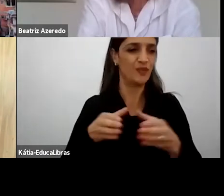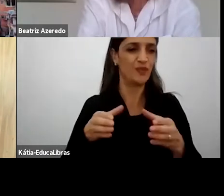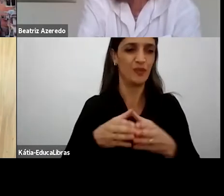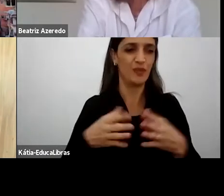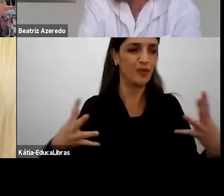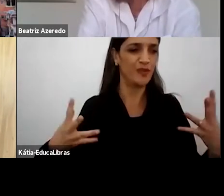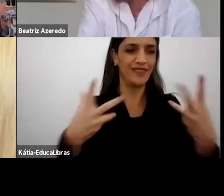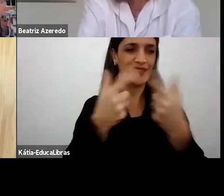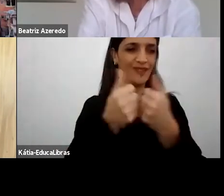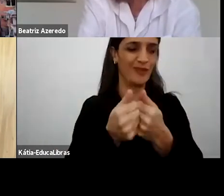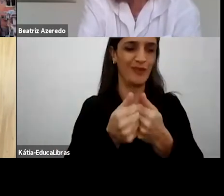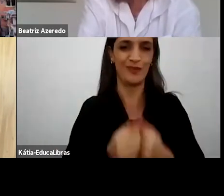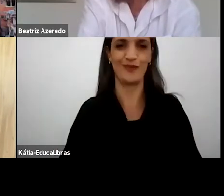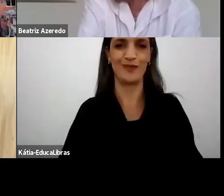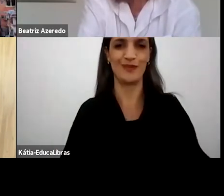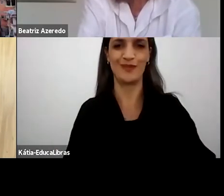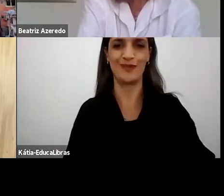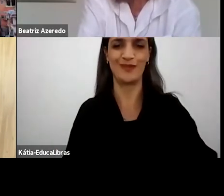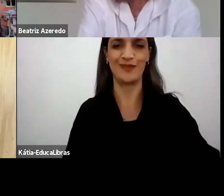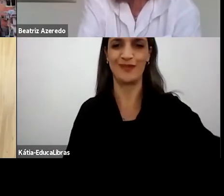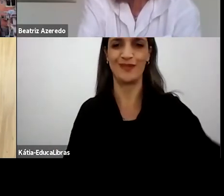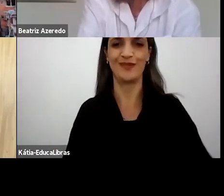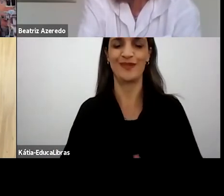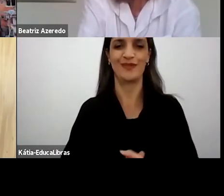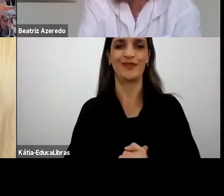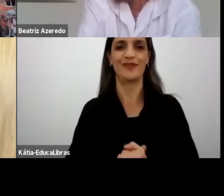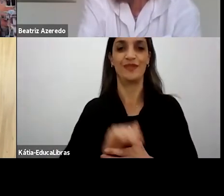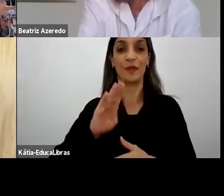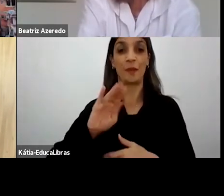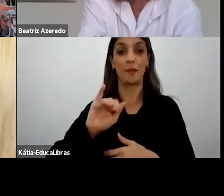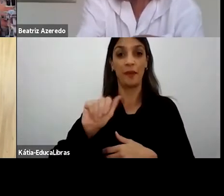grupo incrível, né? Beatriz,